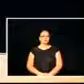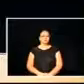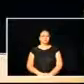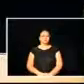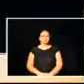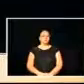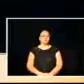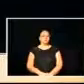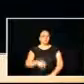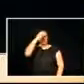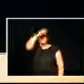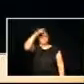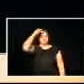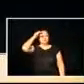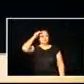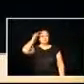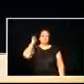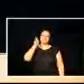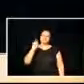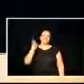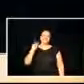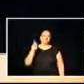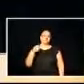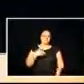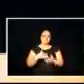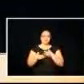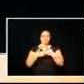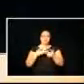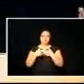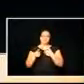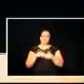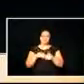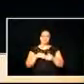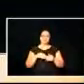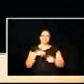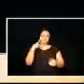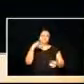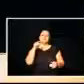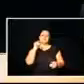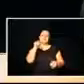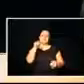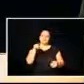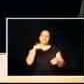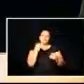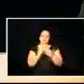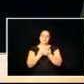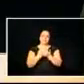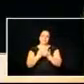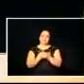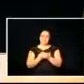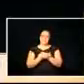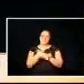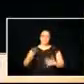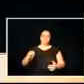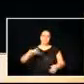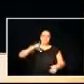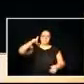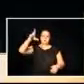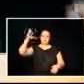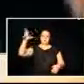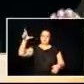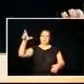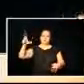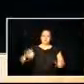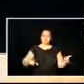prefeitura não estimula você a estudar, a se promover dentro da administração. Se você faz um curso para braçal,